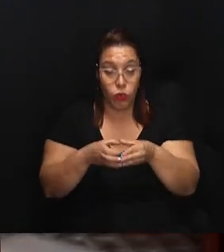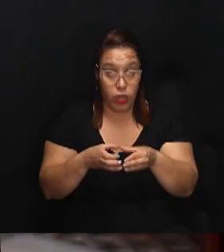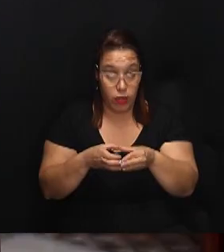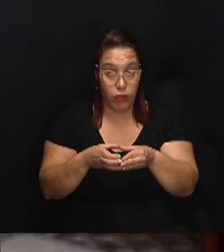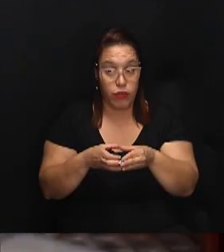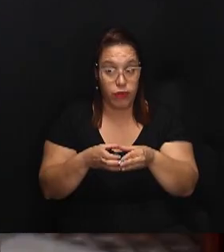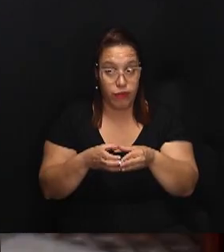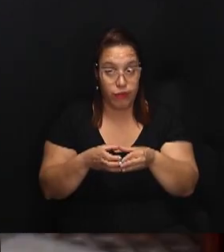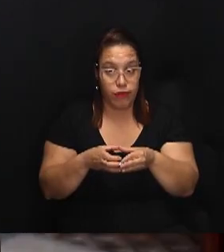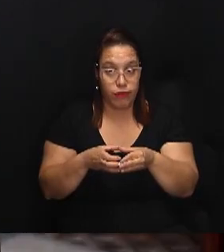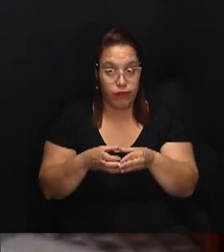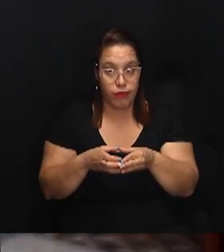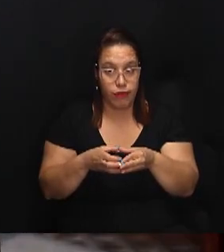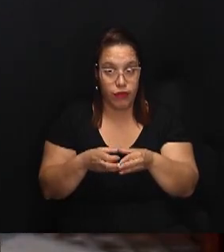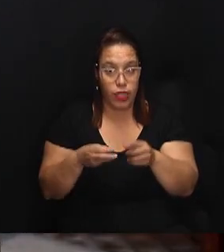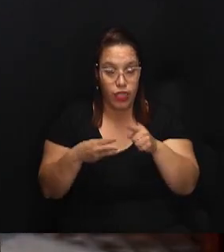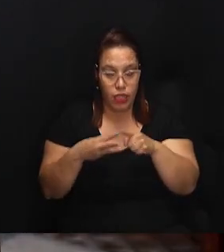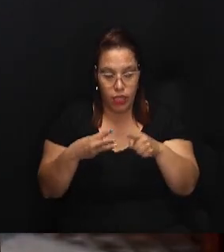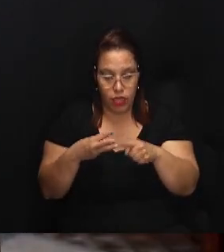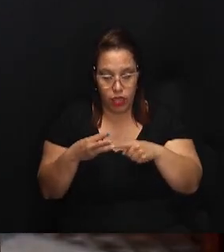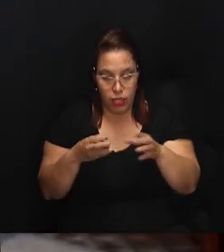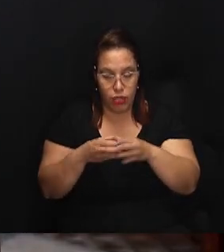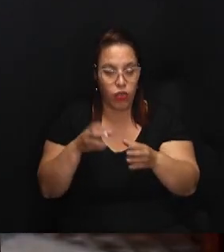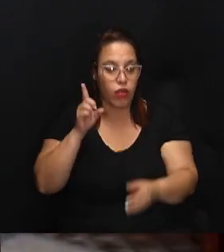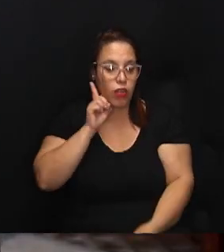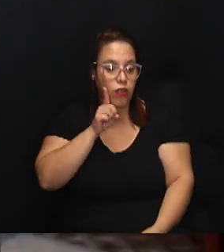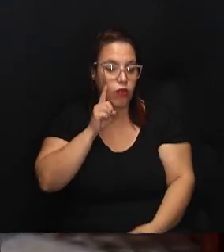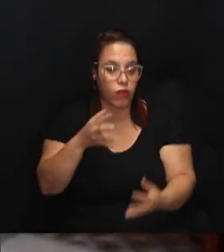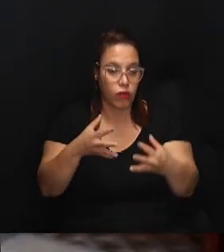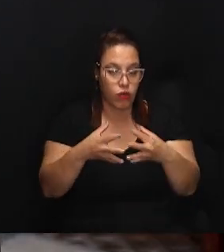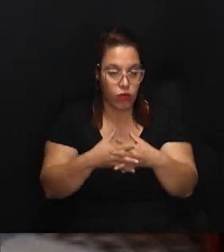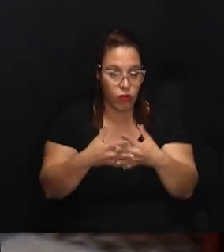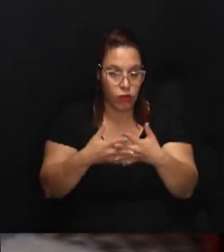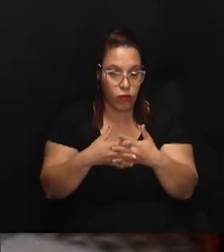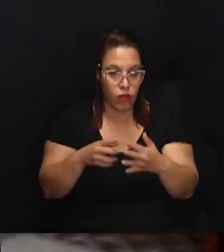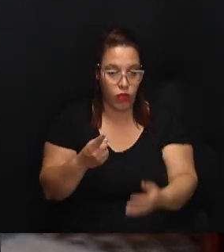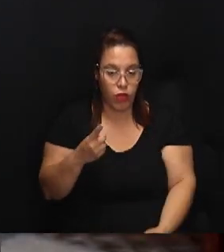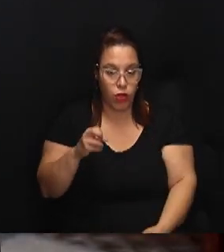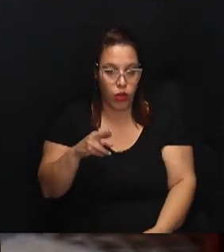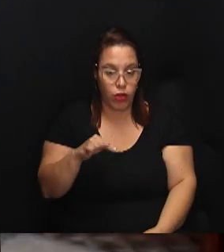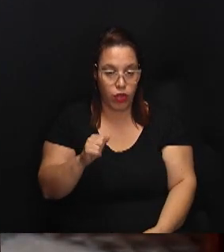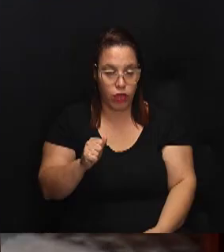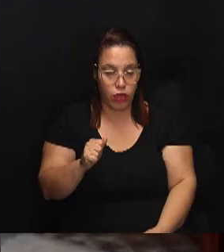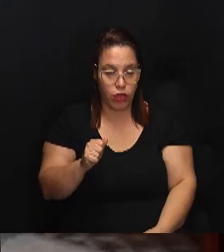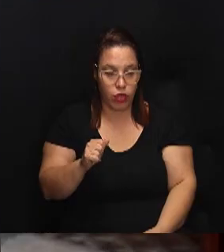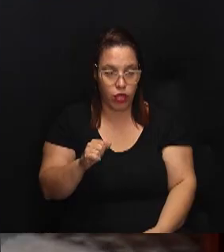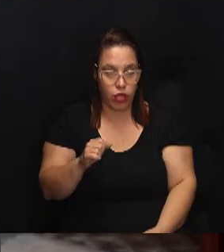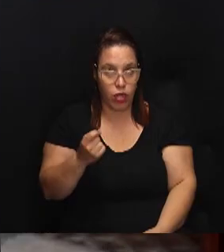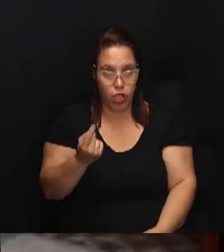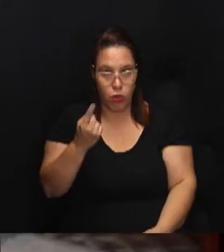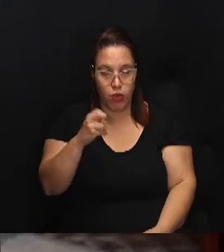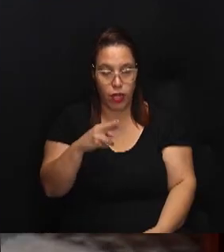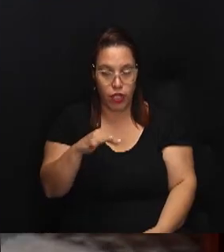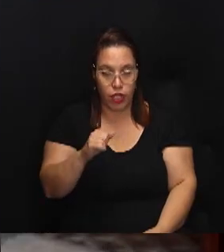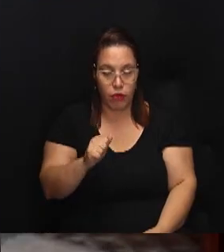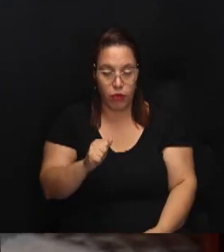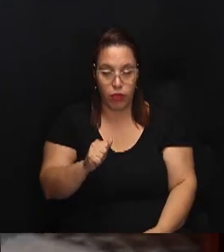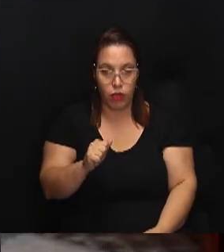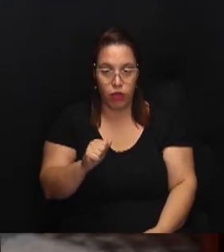outras 5 equipes. E aí foram 3 equipes dos Estados Unidos, uma equipe da Suíça e uma equipe da